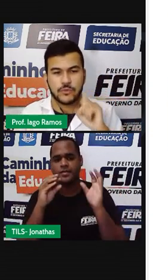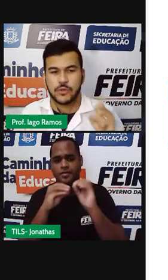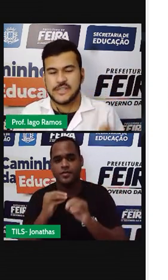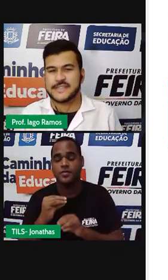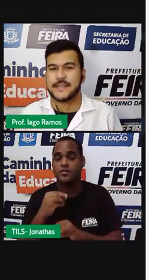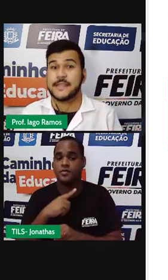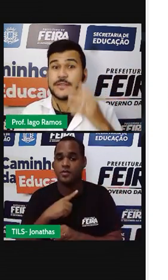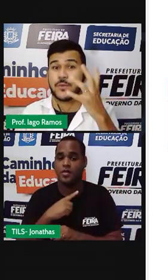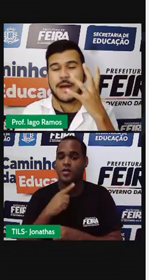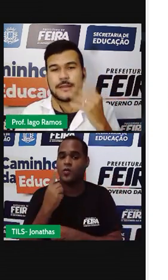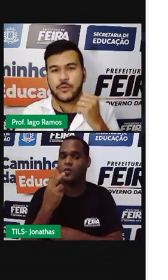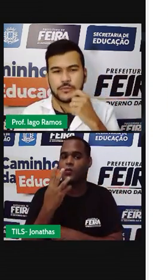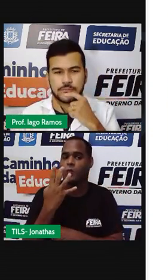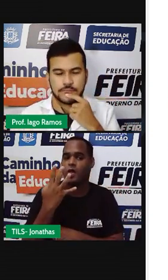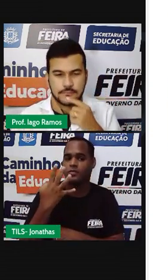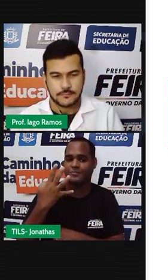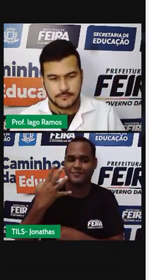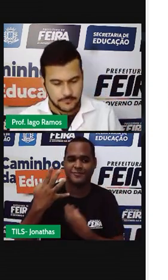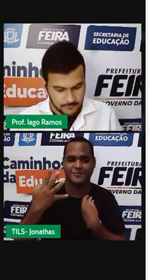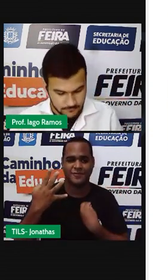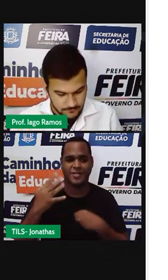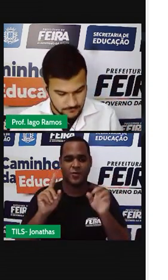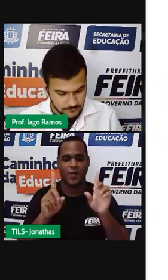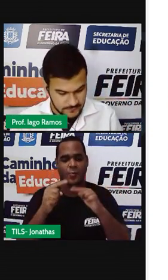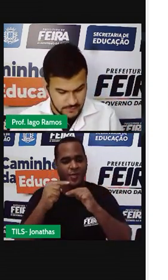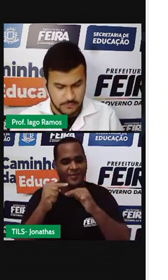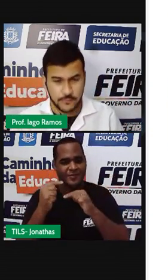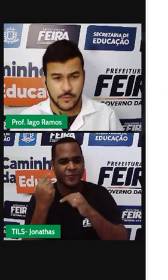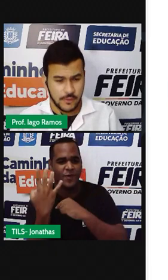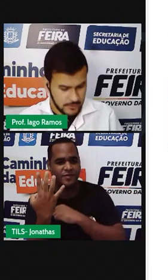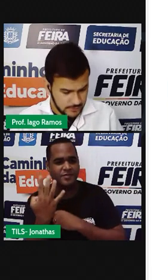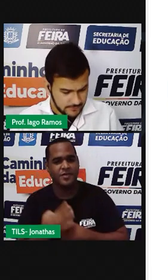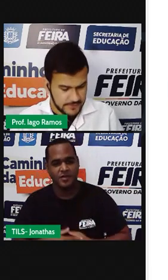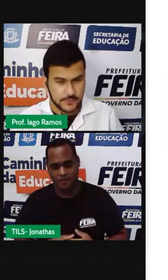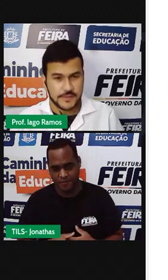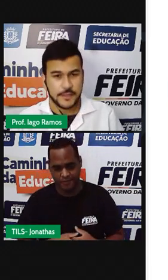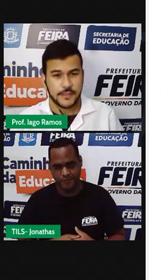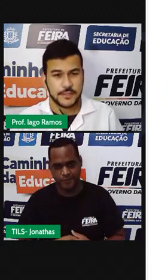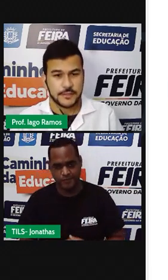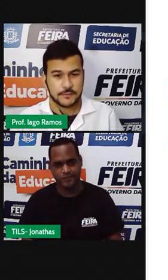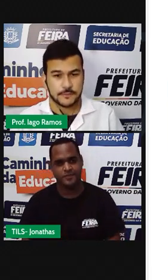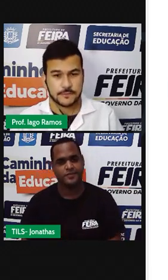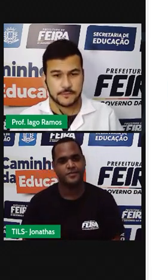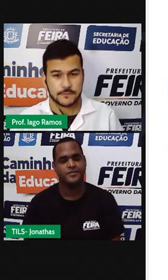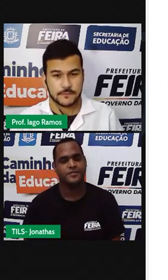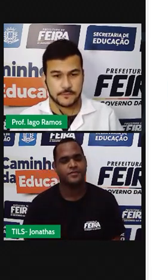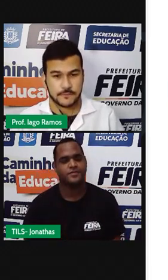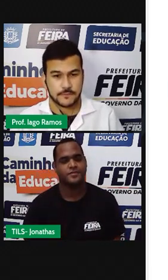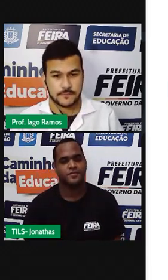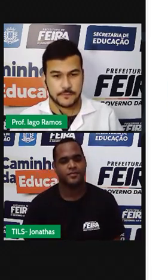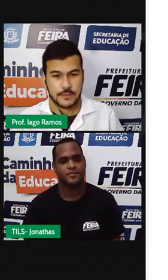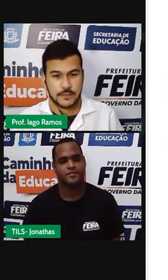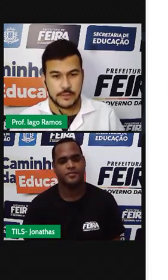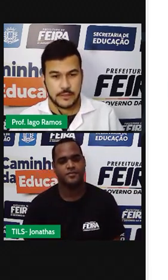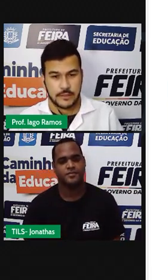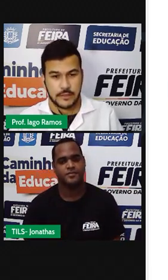um dois três quatro bom então eu vou fazer o seguinte